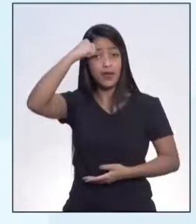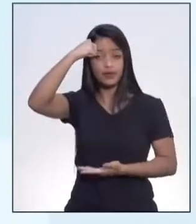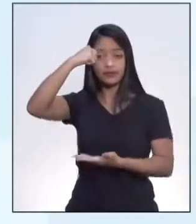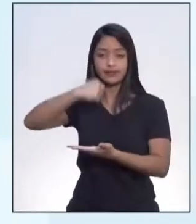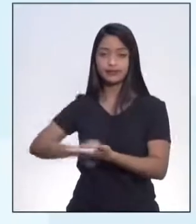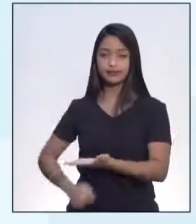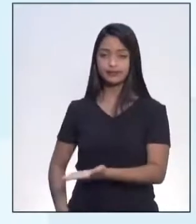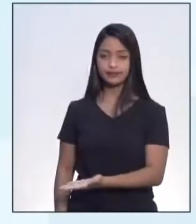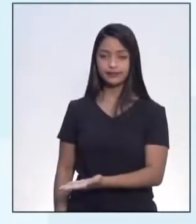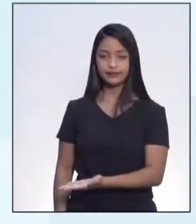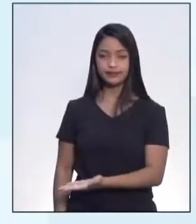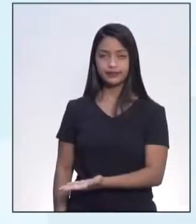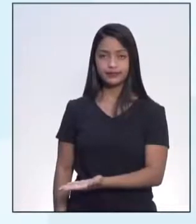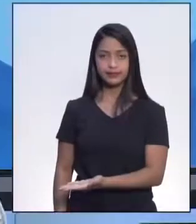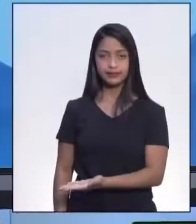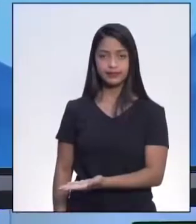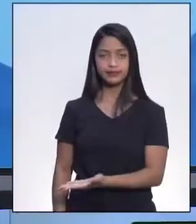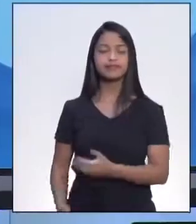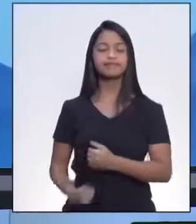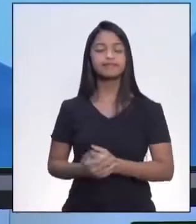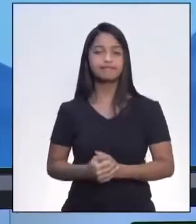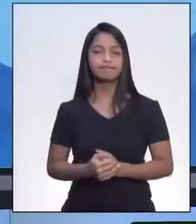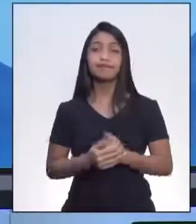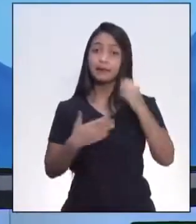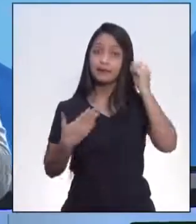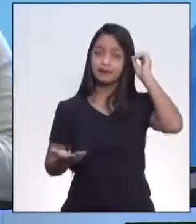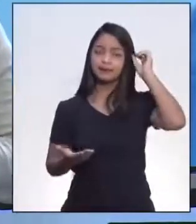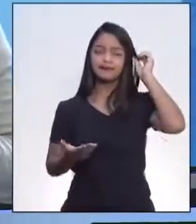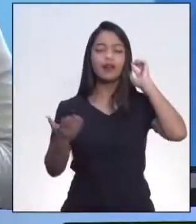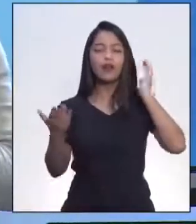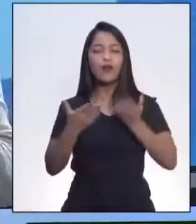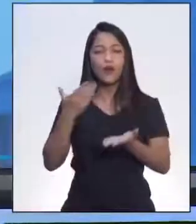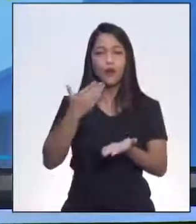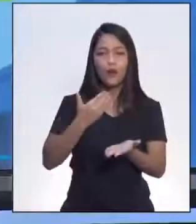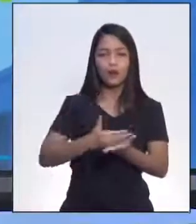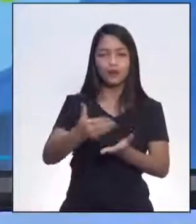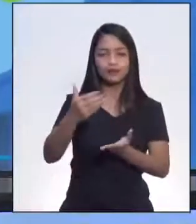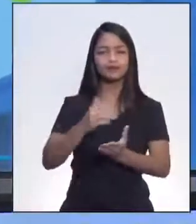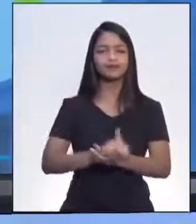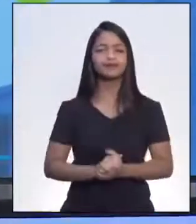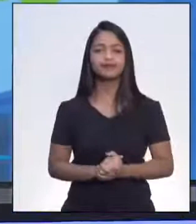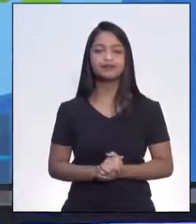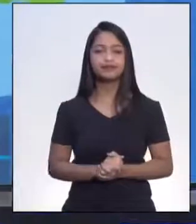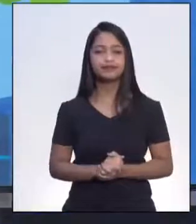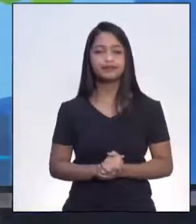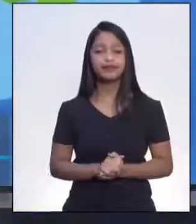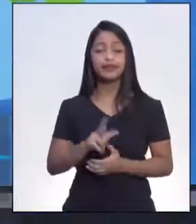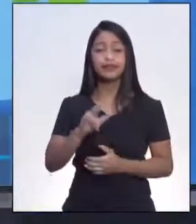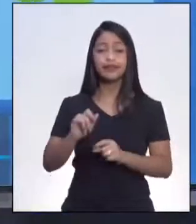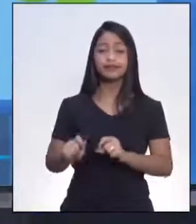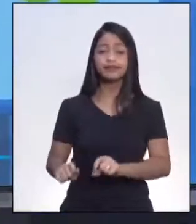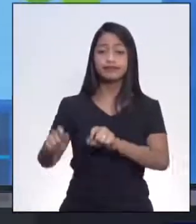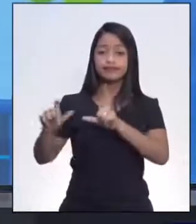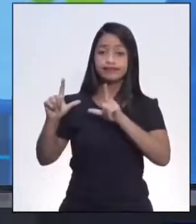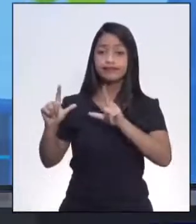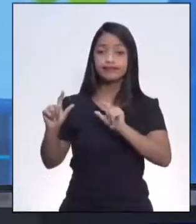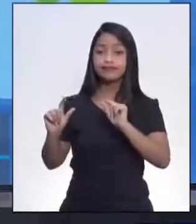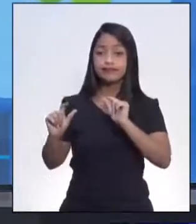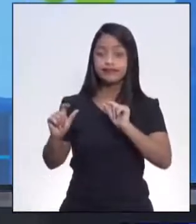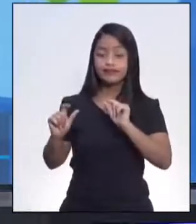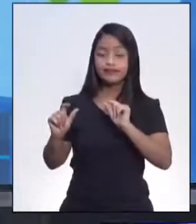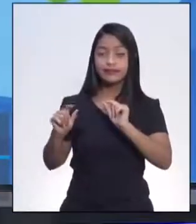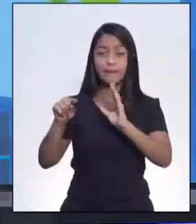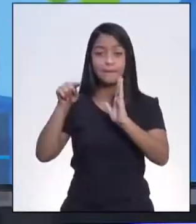e cognates. Bem, let's start. Vamos começar. Ali vai ficar na tela para vocês